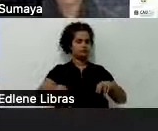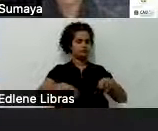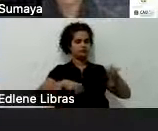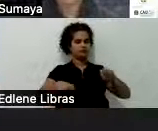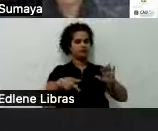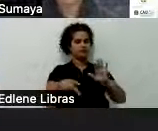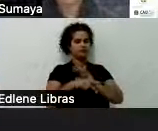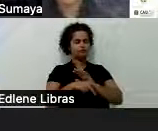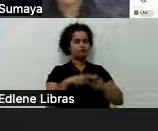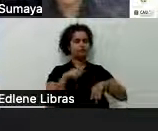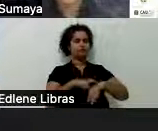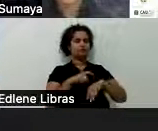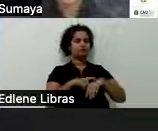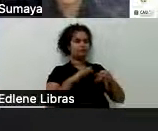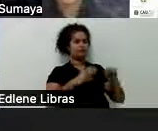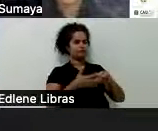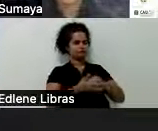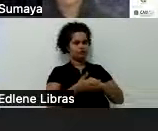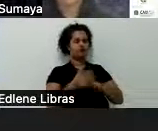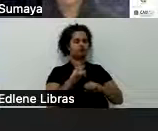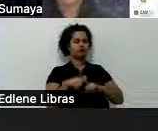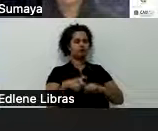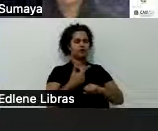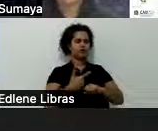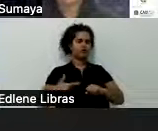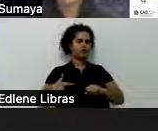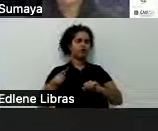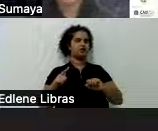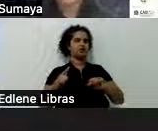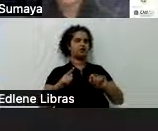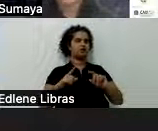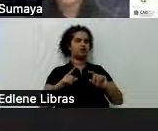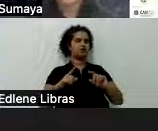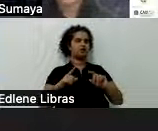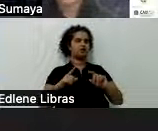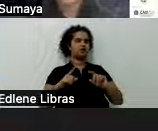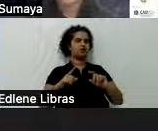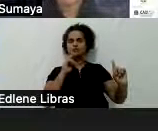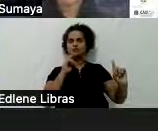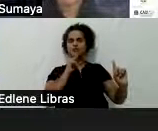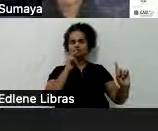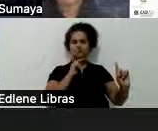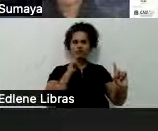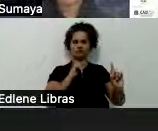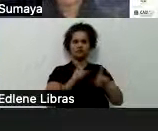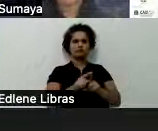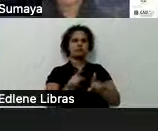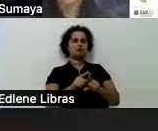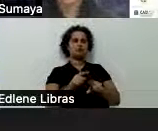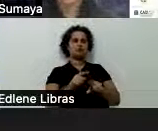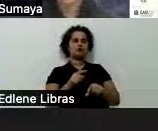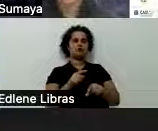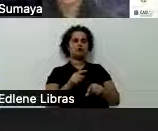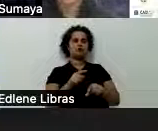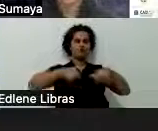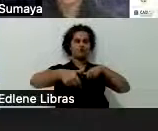do momento pandêmico, que foram as demarcações de distanciamento, sinalização emergencial, mas também as ruas compartilhadas, ou seja, você